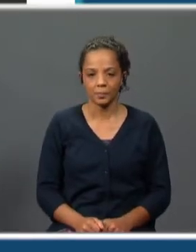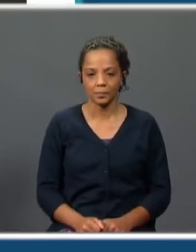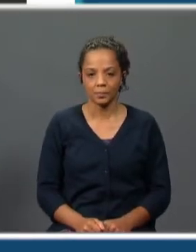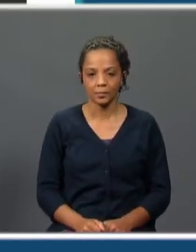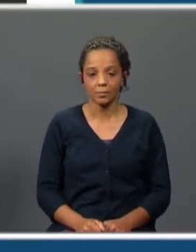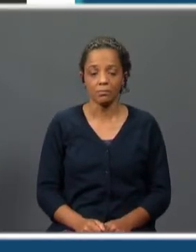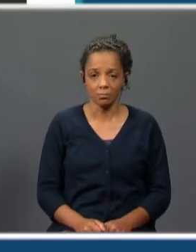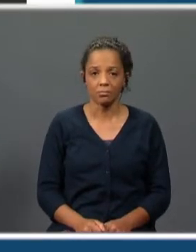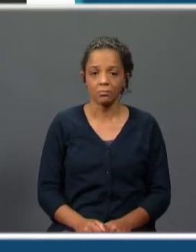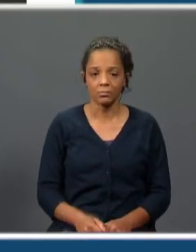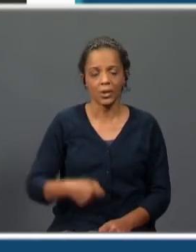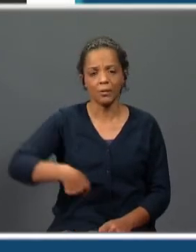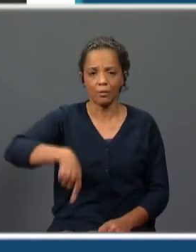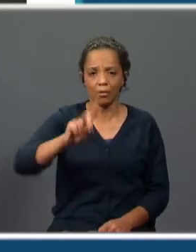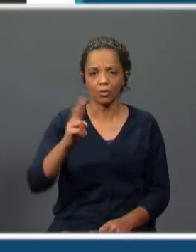E lá foram.